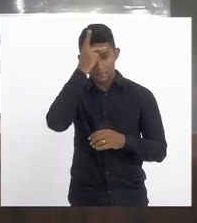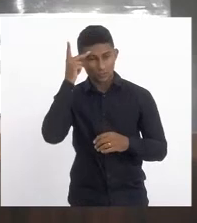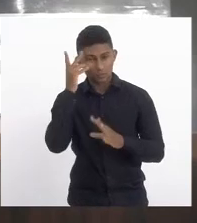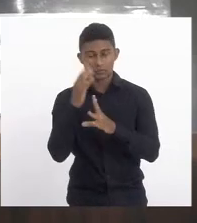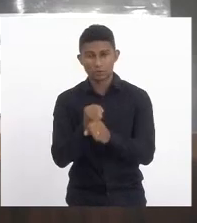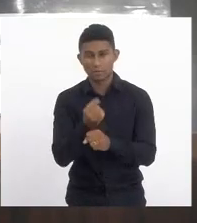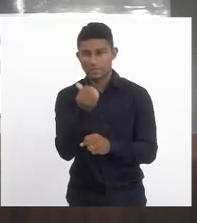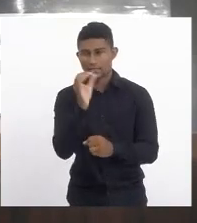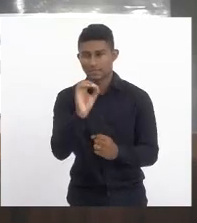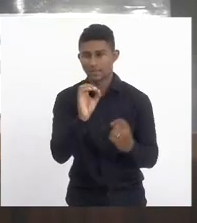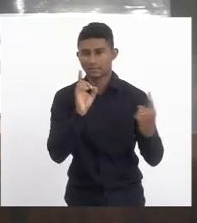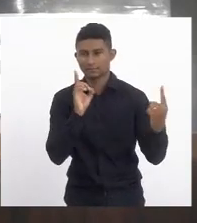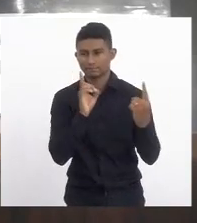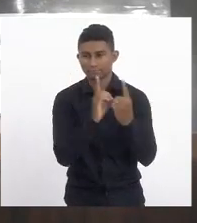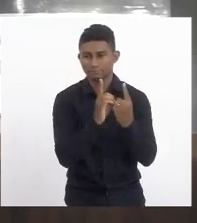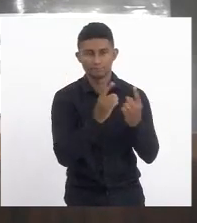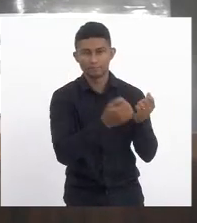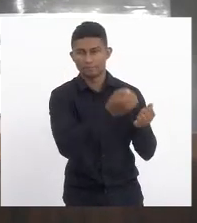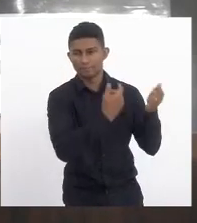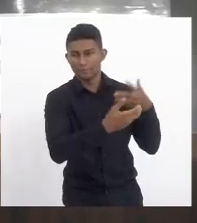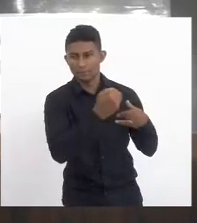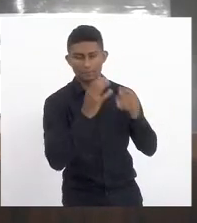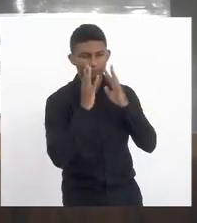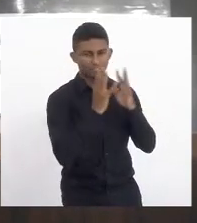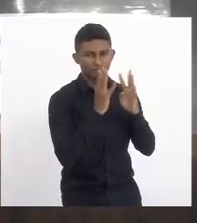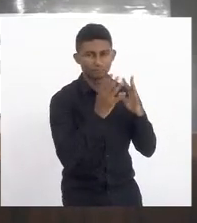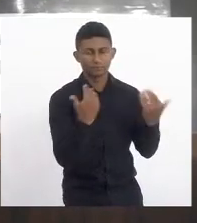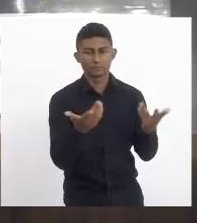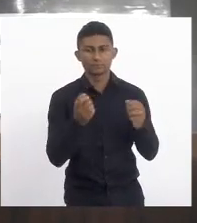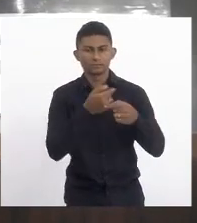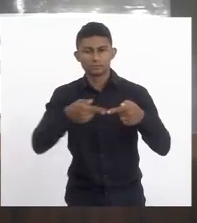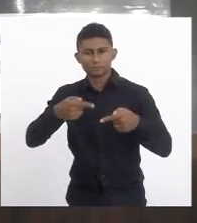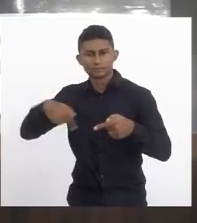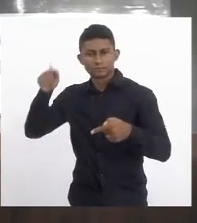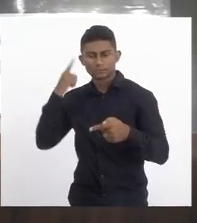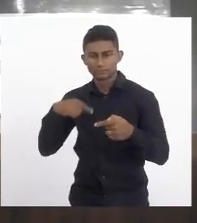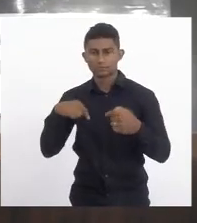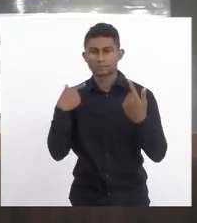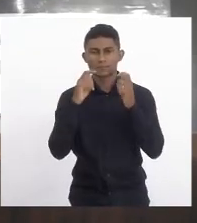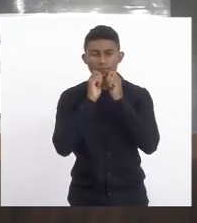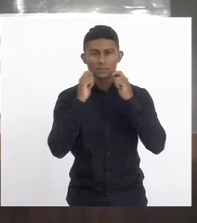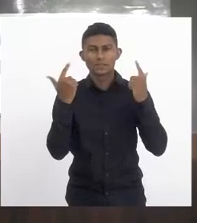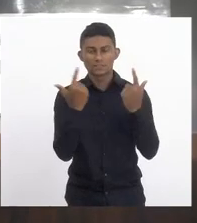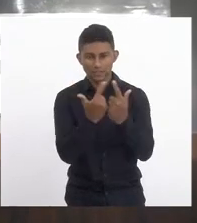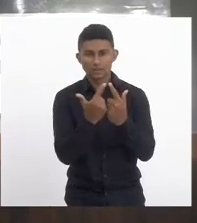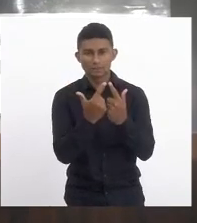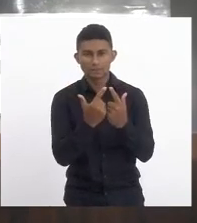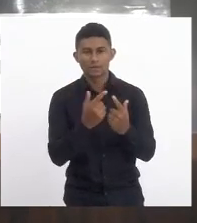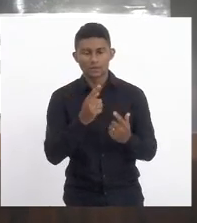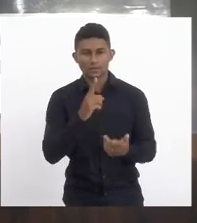A Assembleia aprovou na semana passada a prorrogação da comissão por mais 30 dias.